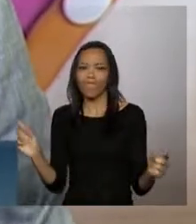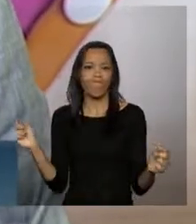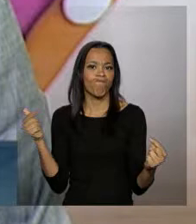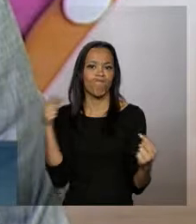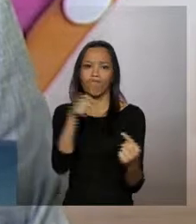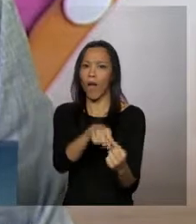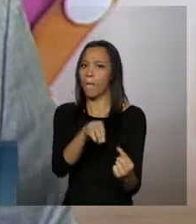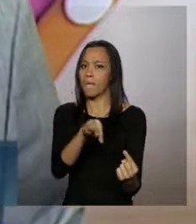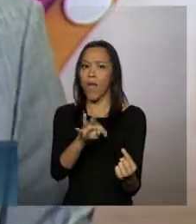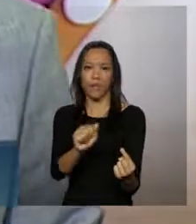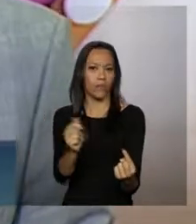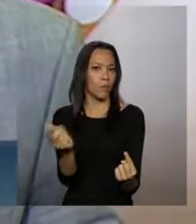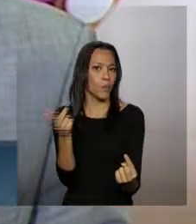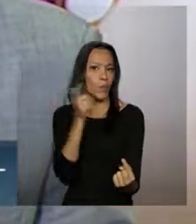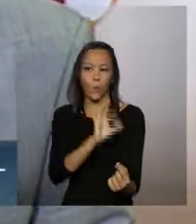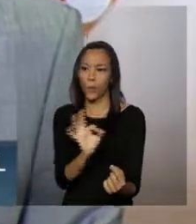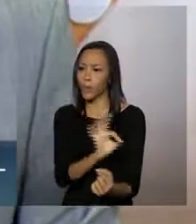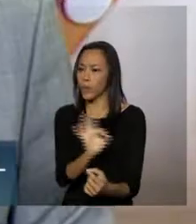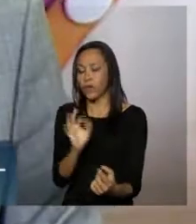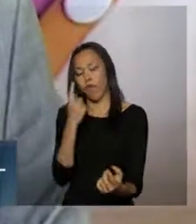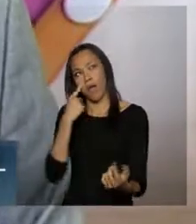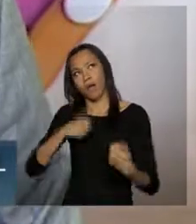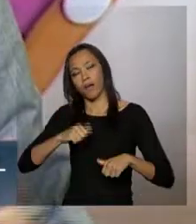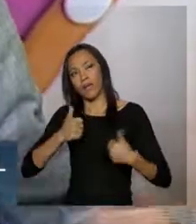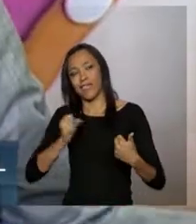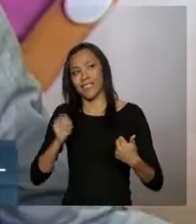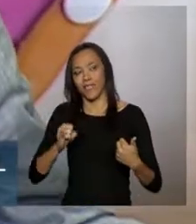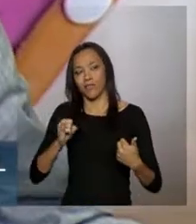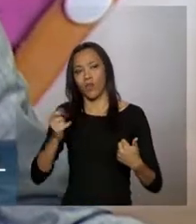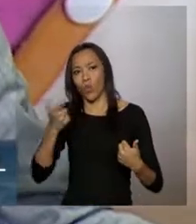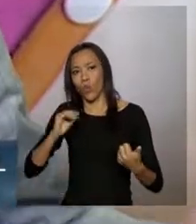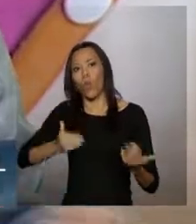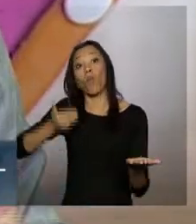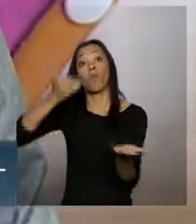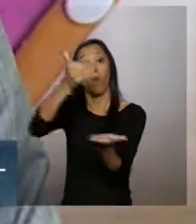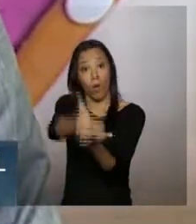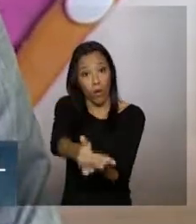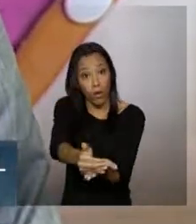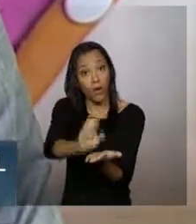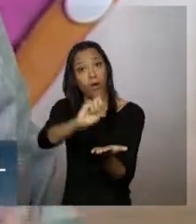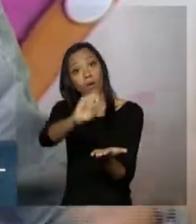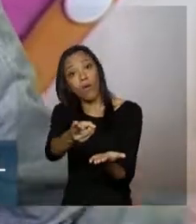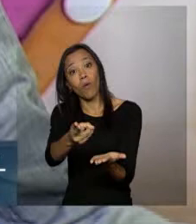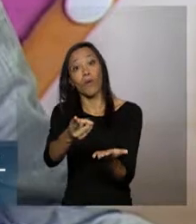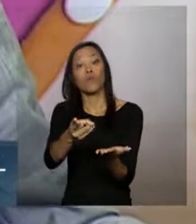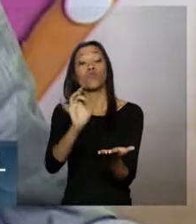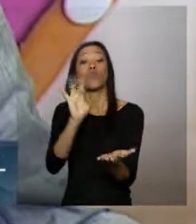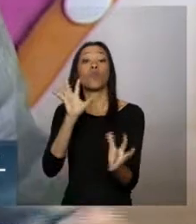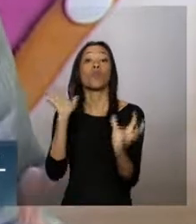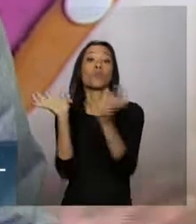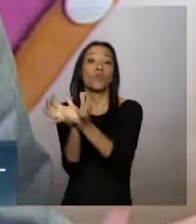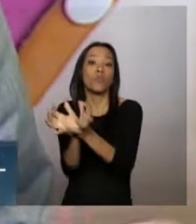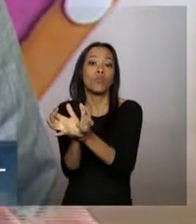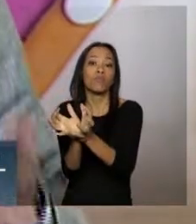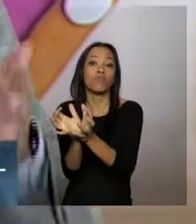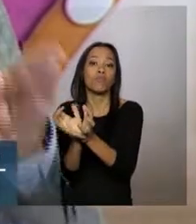vamos avaliar a pertinência ou não de fazer uma prorrogação nacional ou uma prorrogação regional. né?